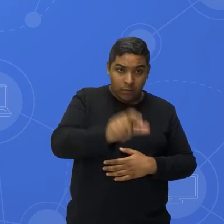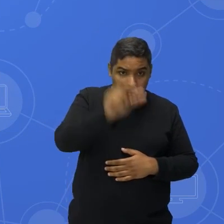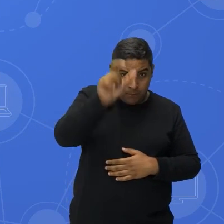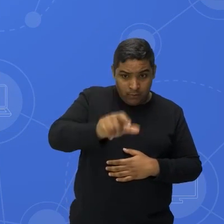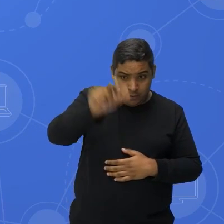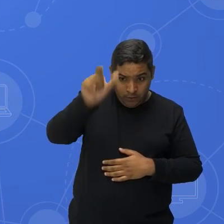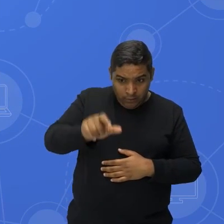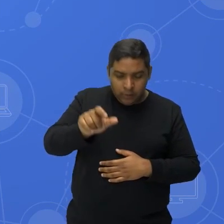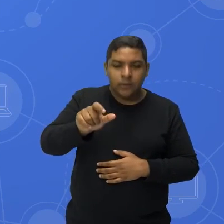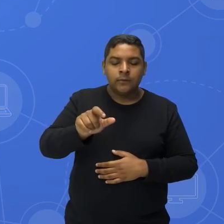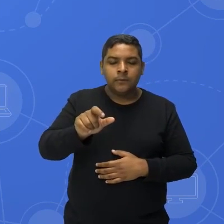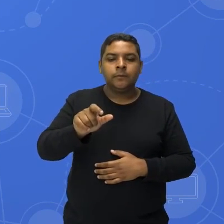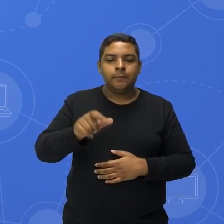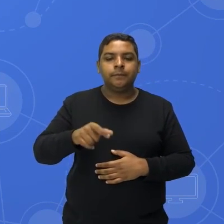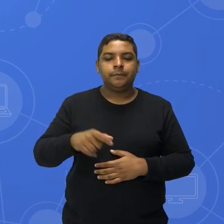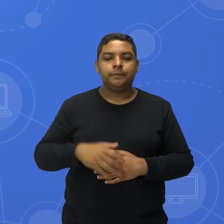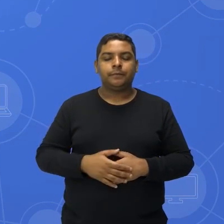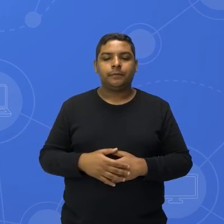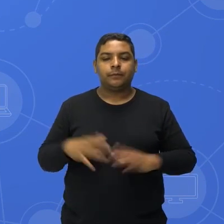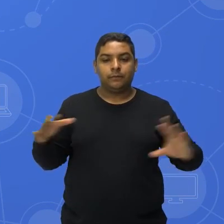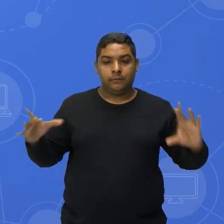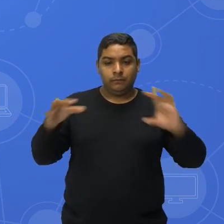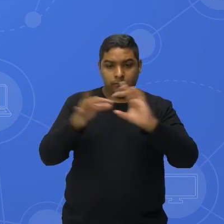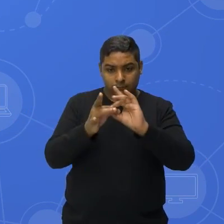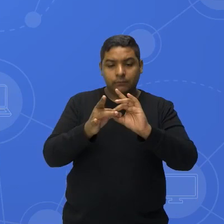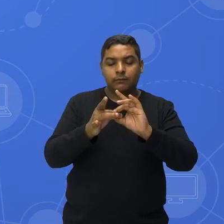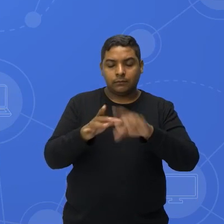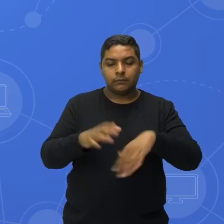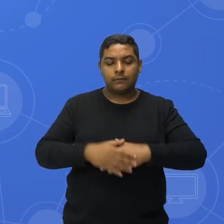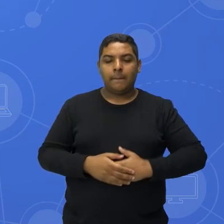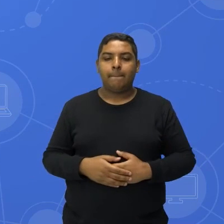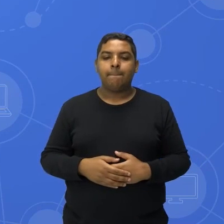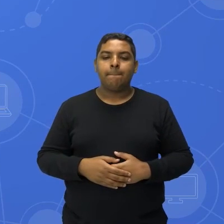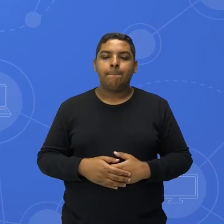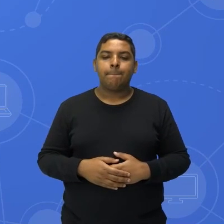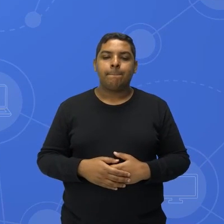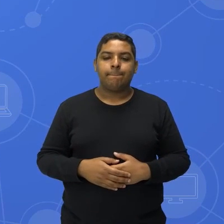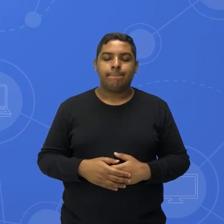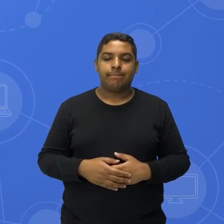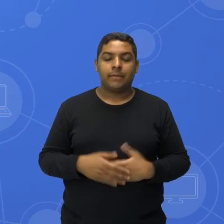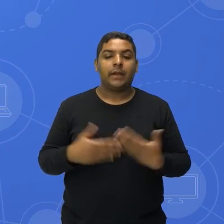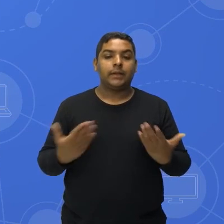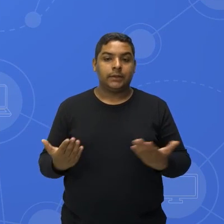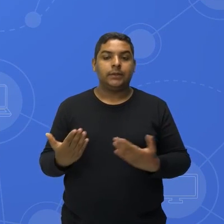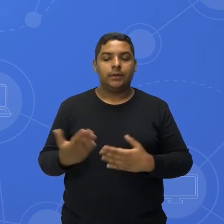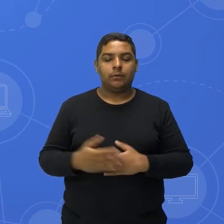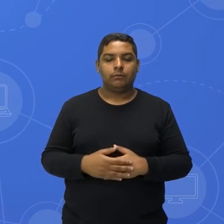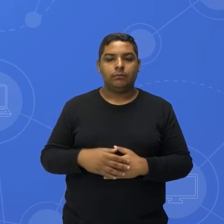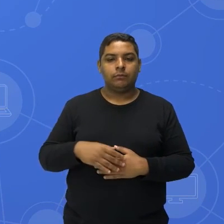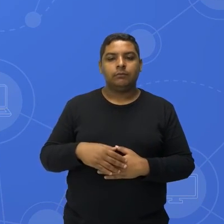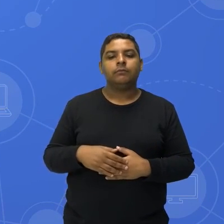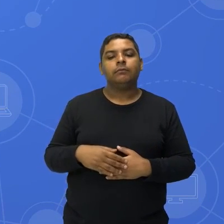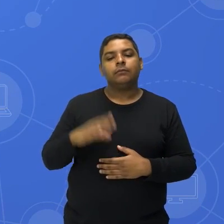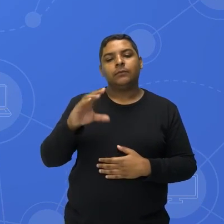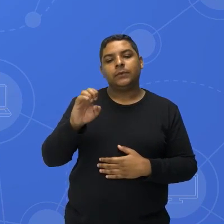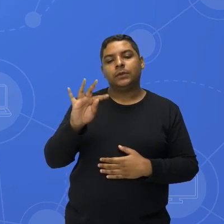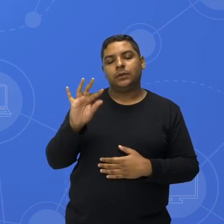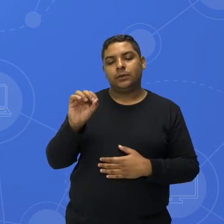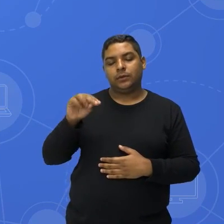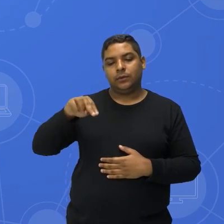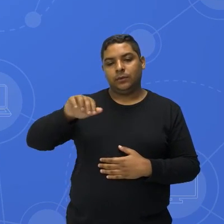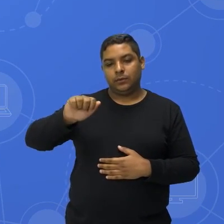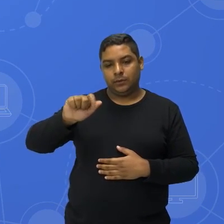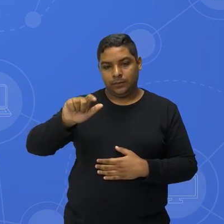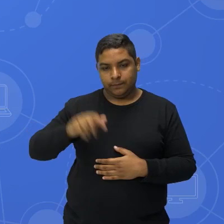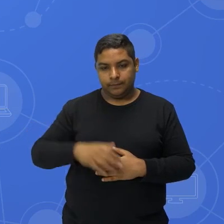da cadeia carbônica, entre radicais orgânicos, né, entre carbonos, aí a gente está diante de uma cetona,